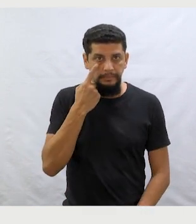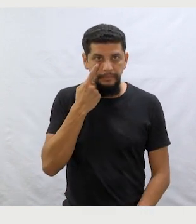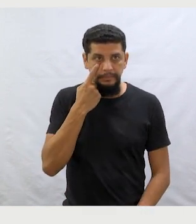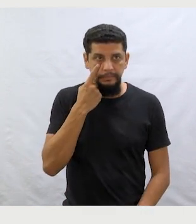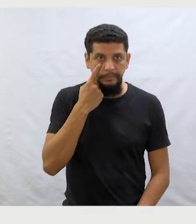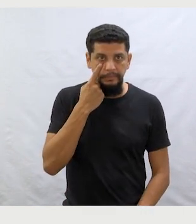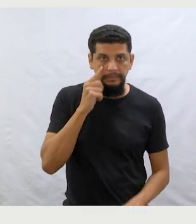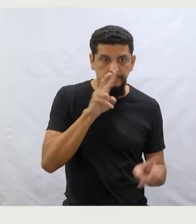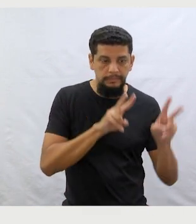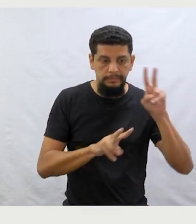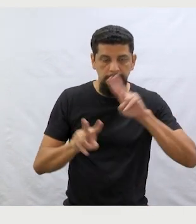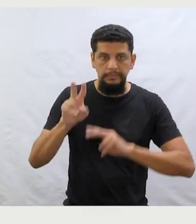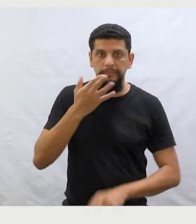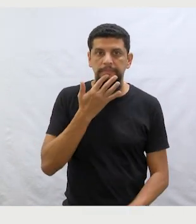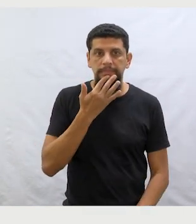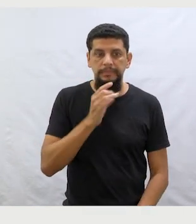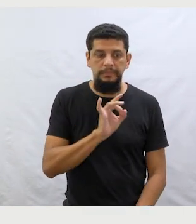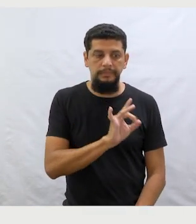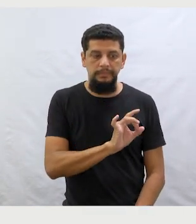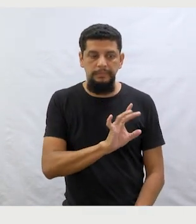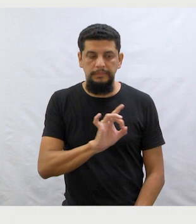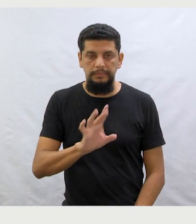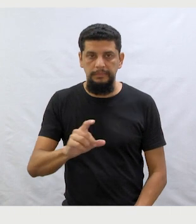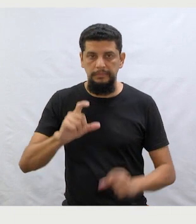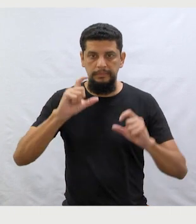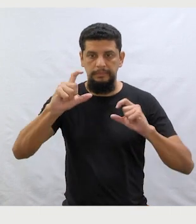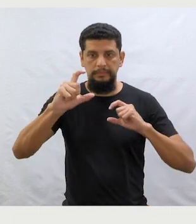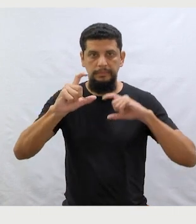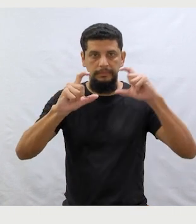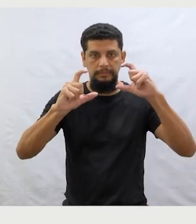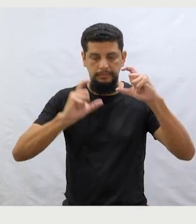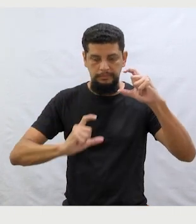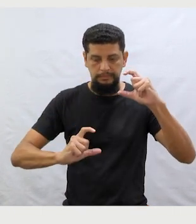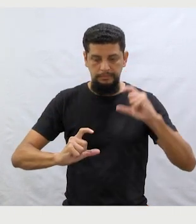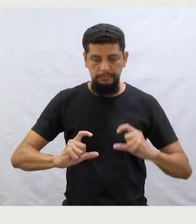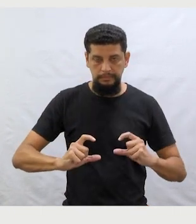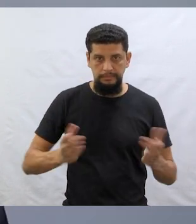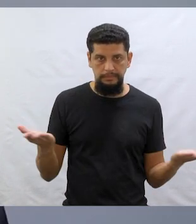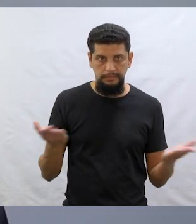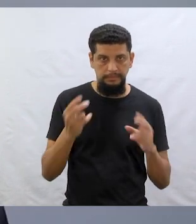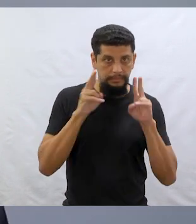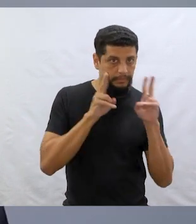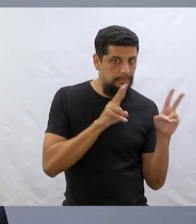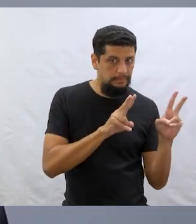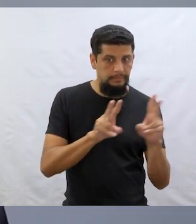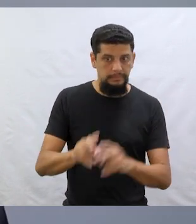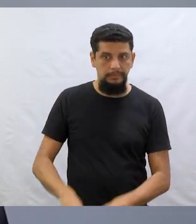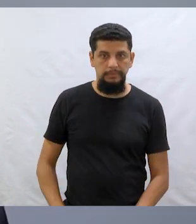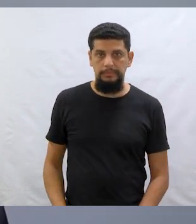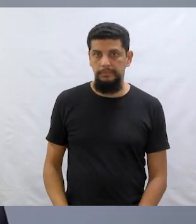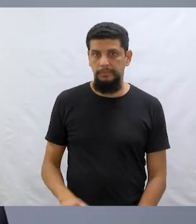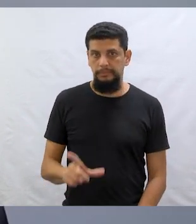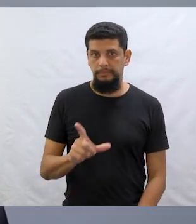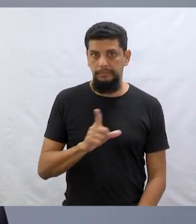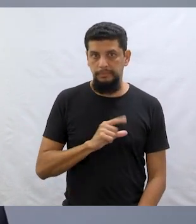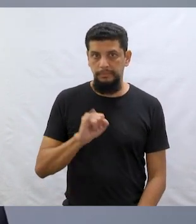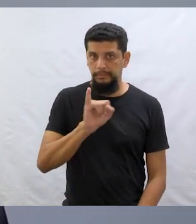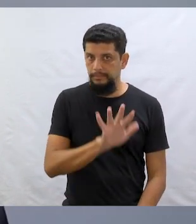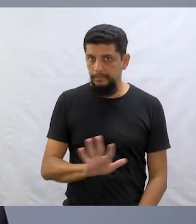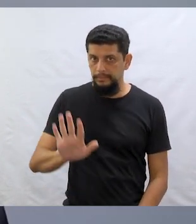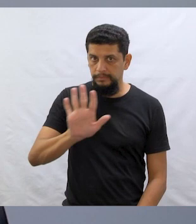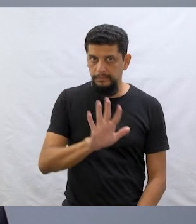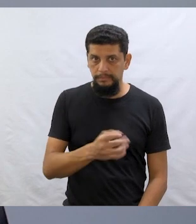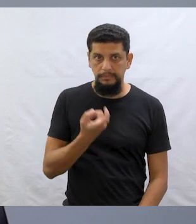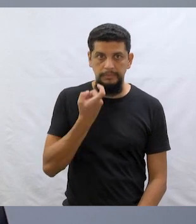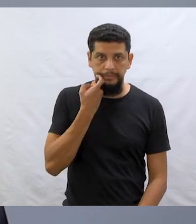as cores, tá? De cada imagem. Então, vamos ver. Aqui tem a imagem do peixinho